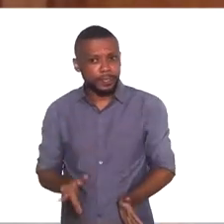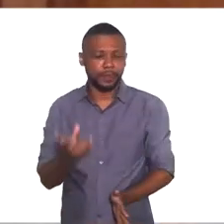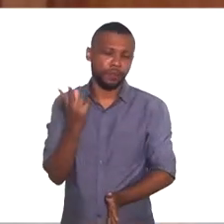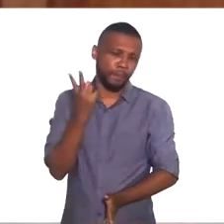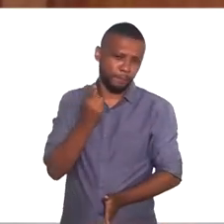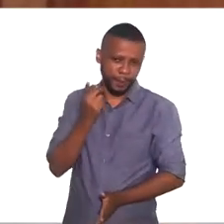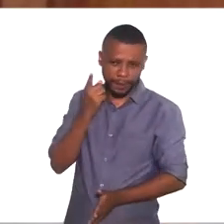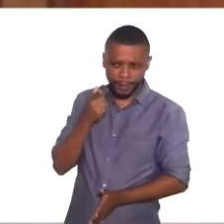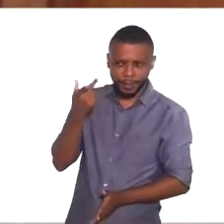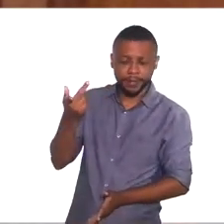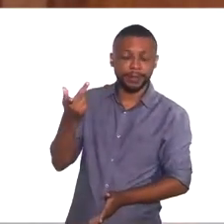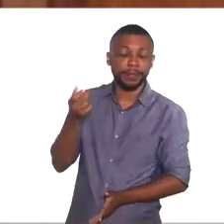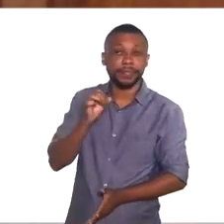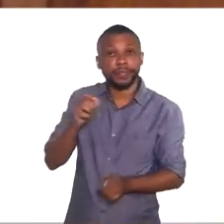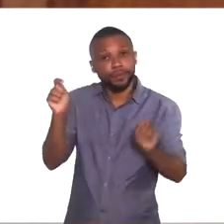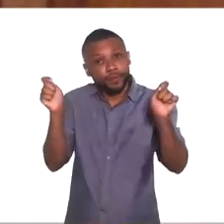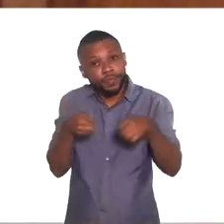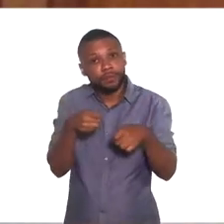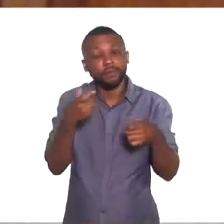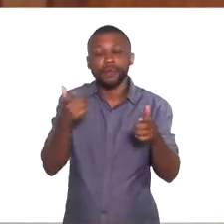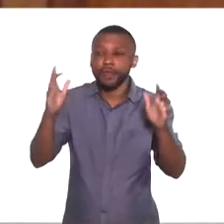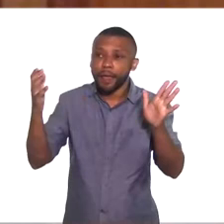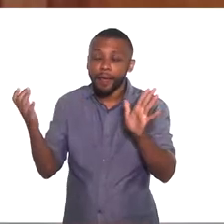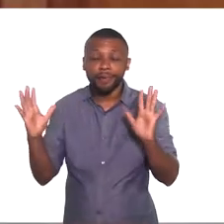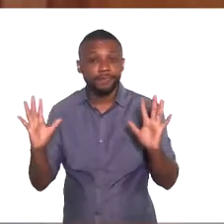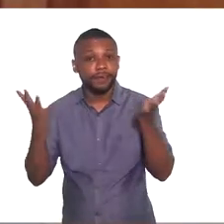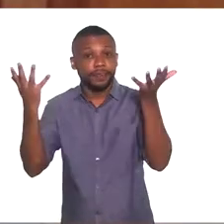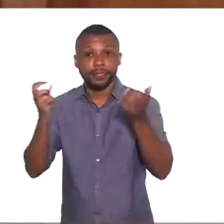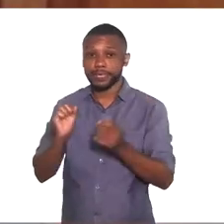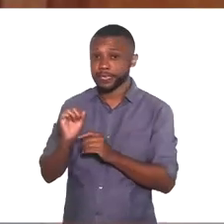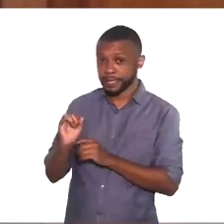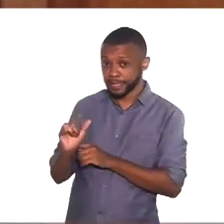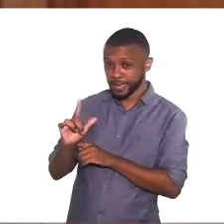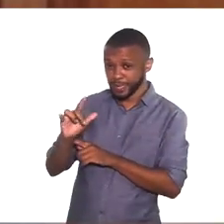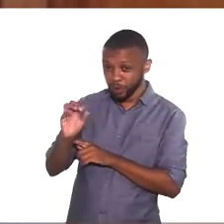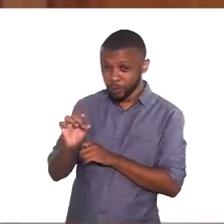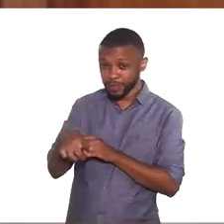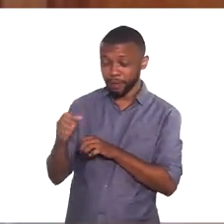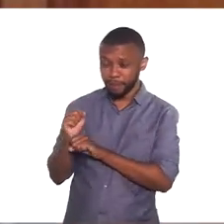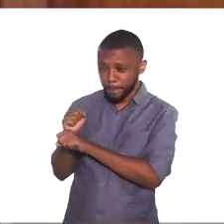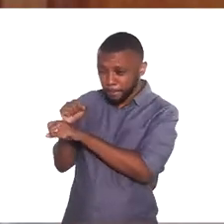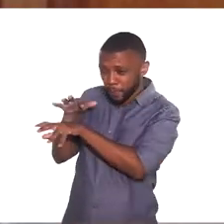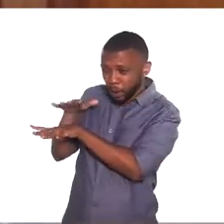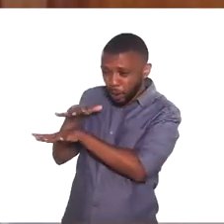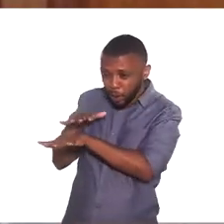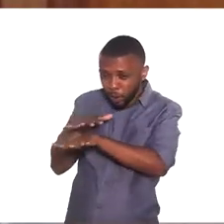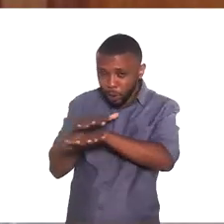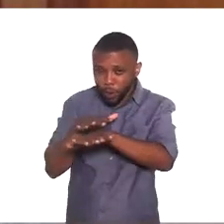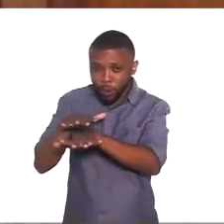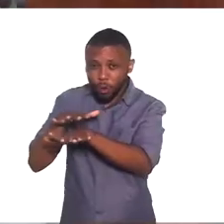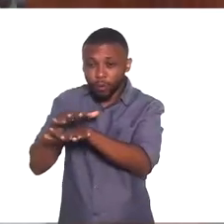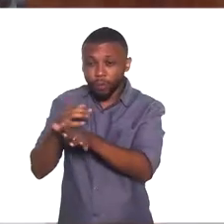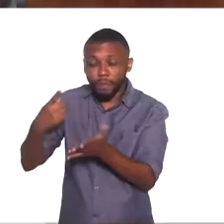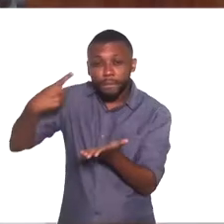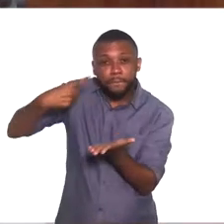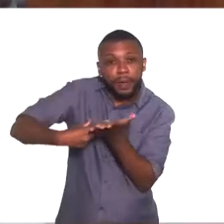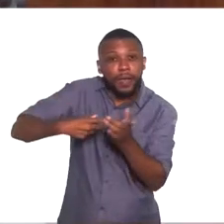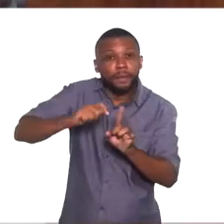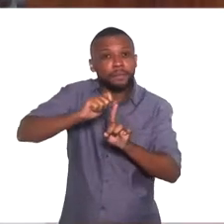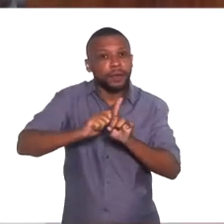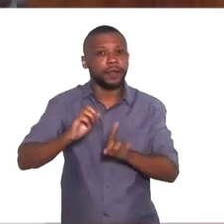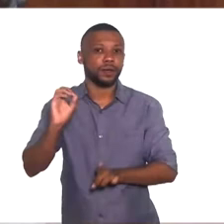Tudo Paraense da região de Belém Se possível Vem passar os filhos ali em Belém então é uma